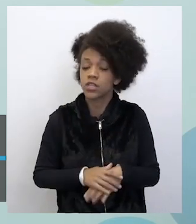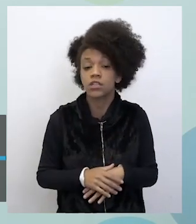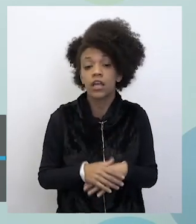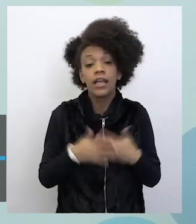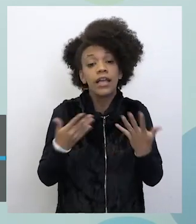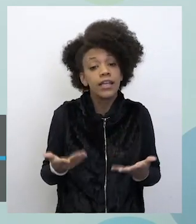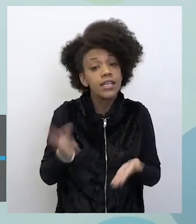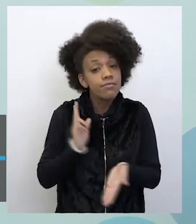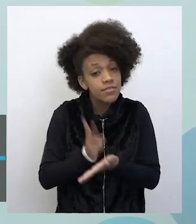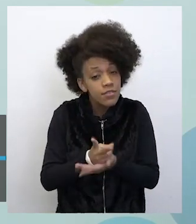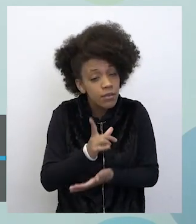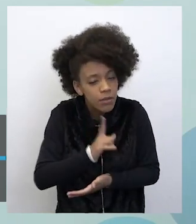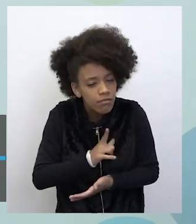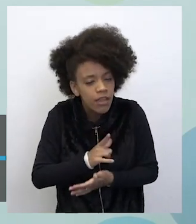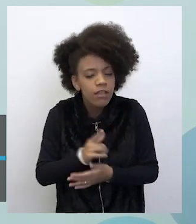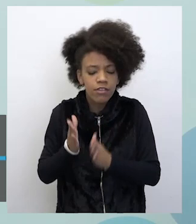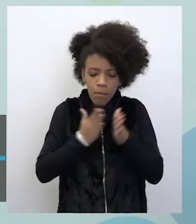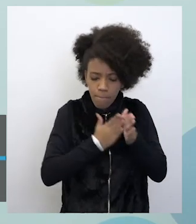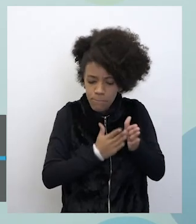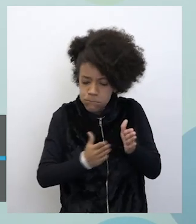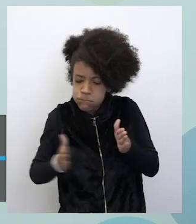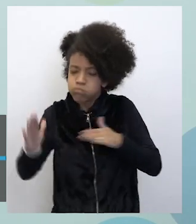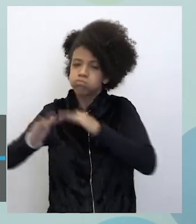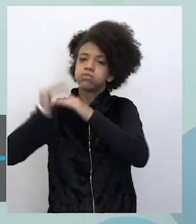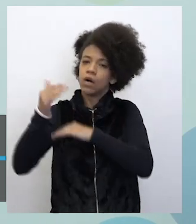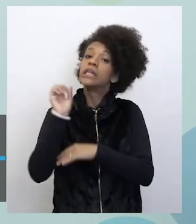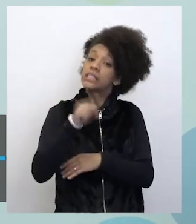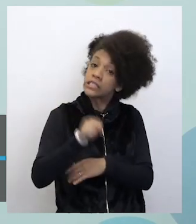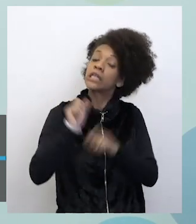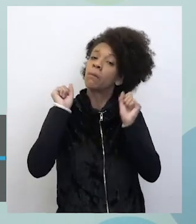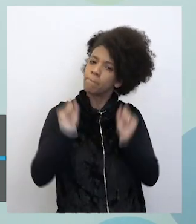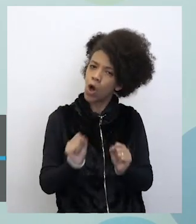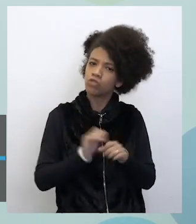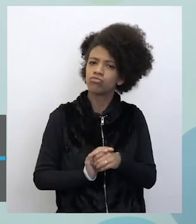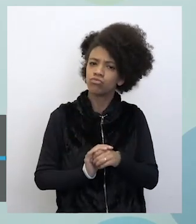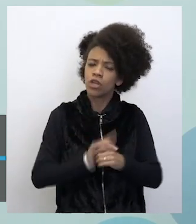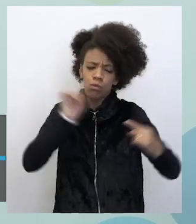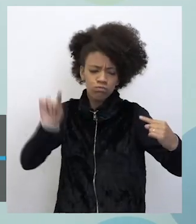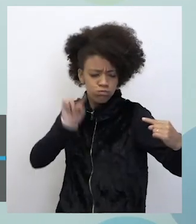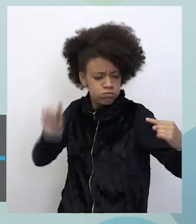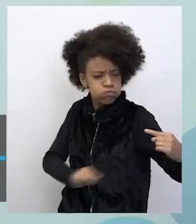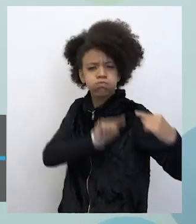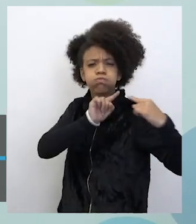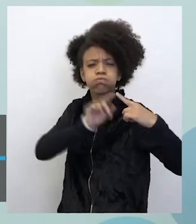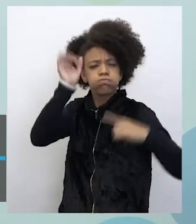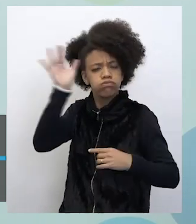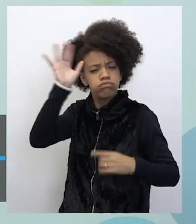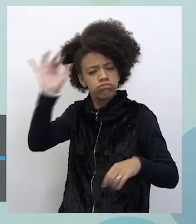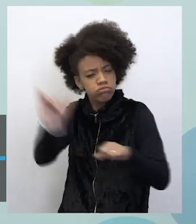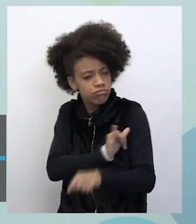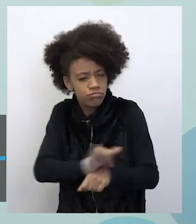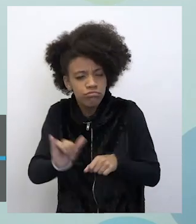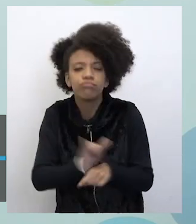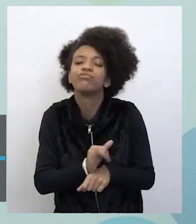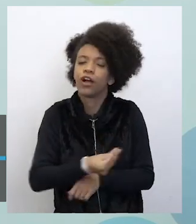ela sempre com vocês nesse processo. Que é sim possível alcançar os nossos sonhos, alcançar as nossas metas e os